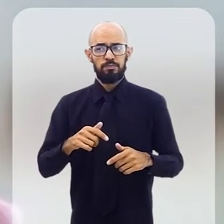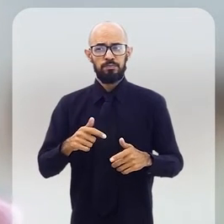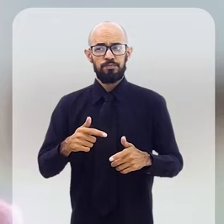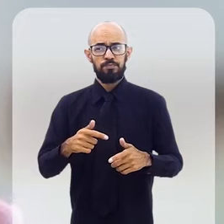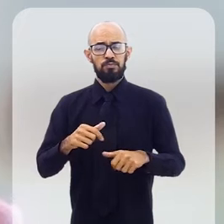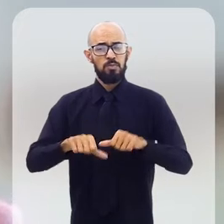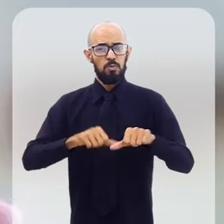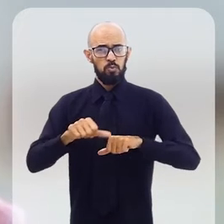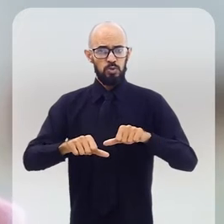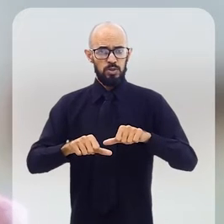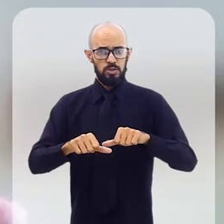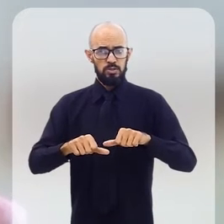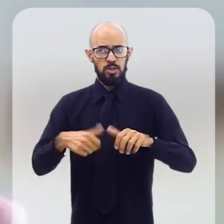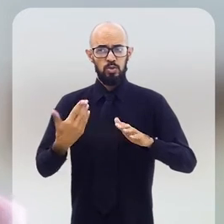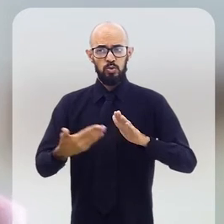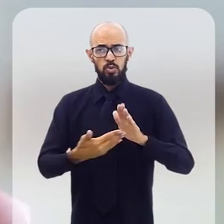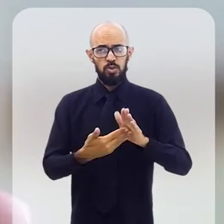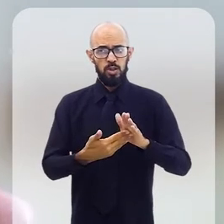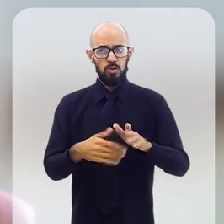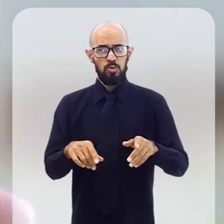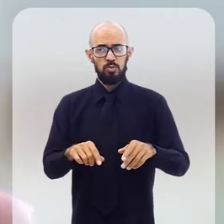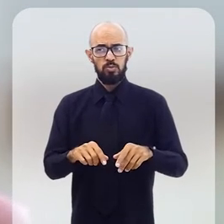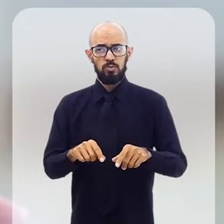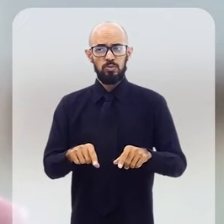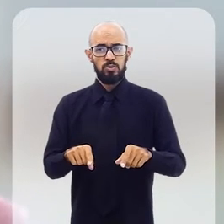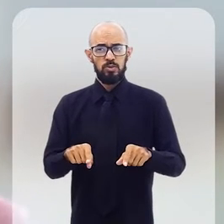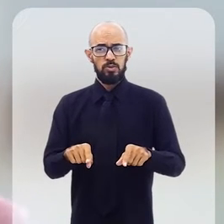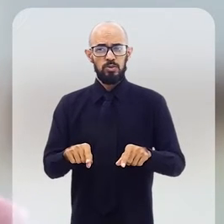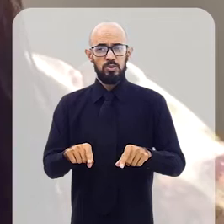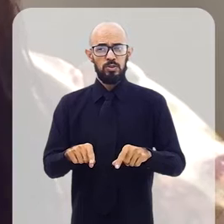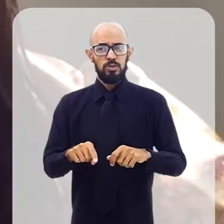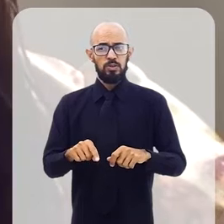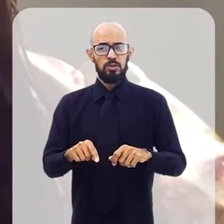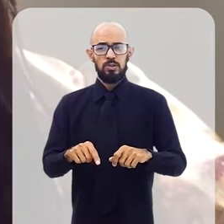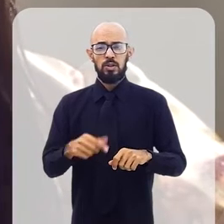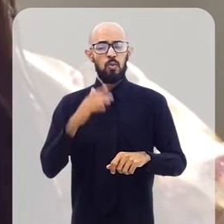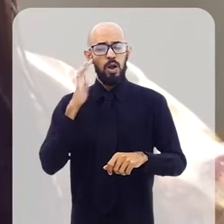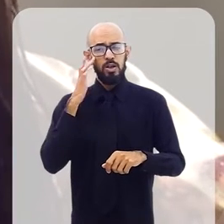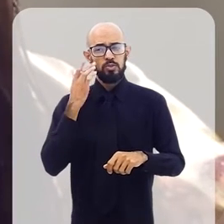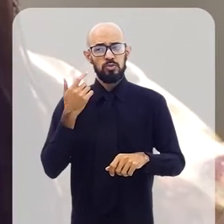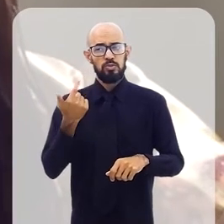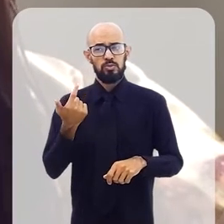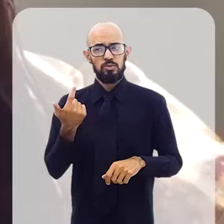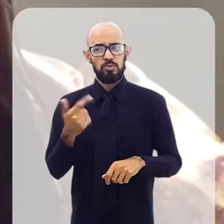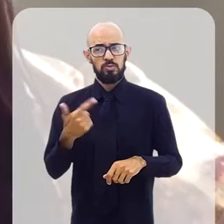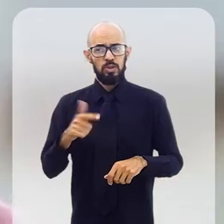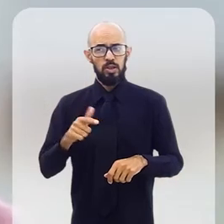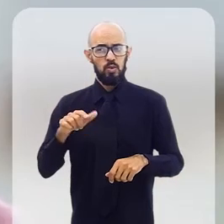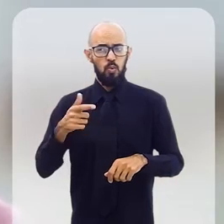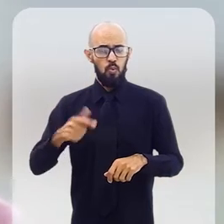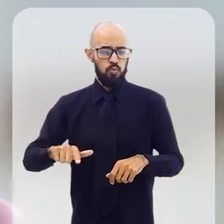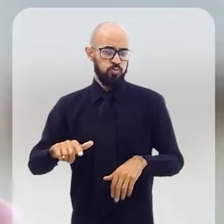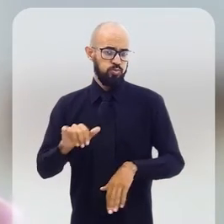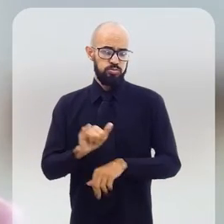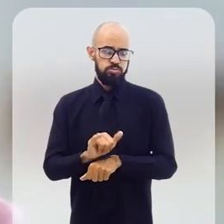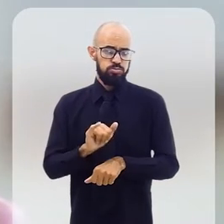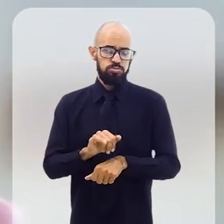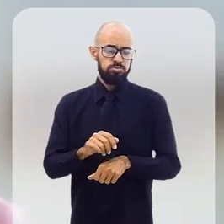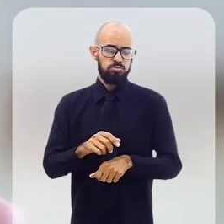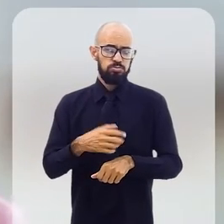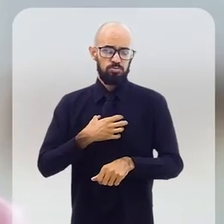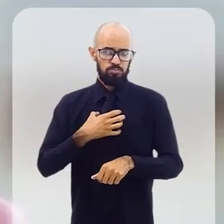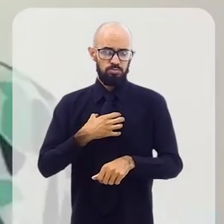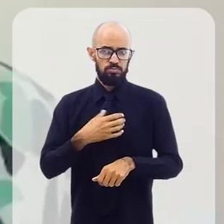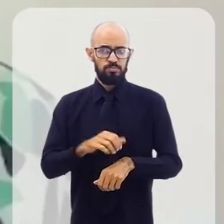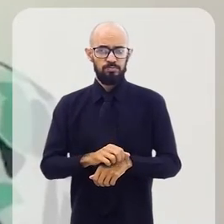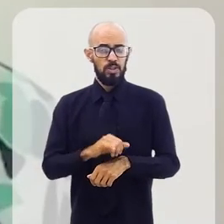é uma mudança total e totalmente perene, assim. Eu acho que não tem mais volta, não. É